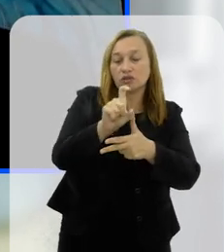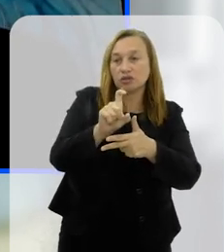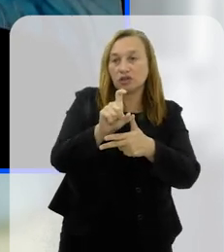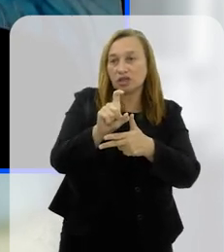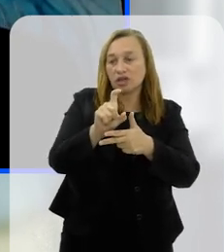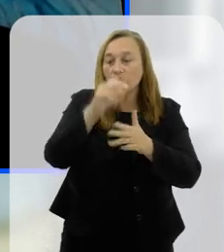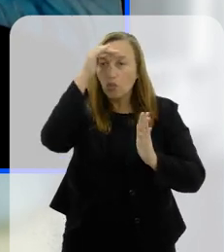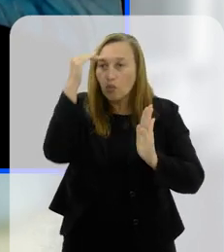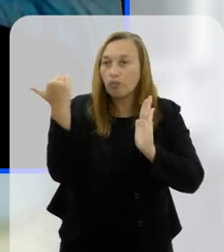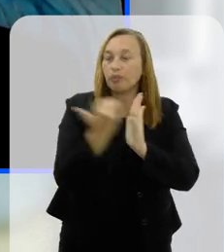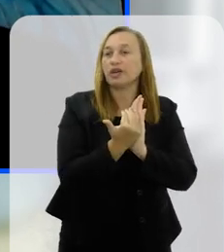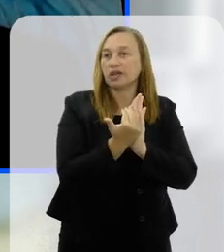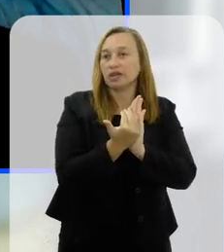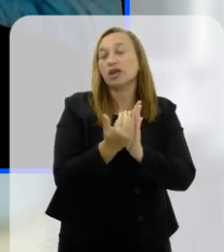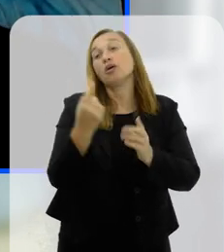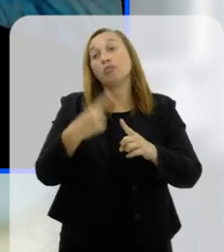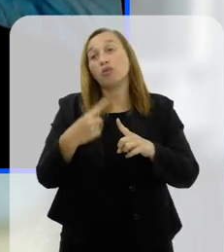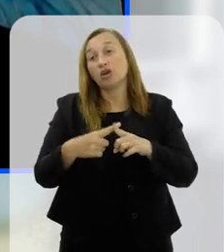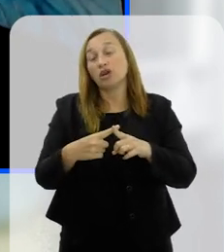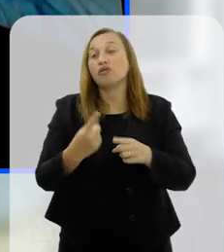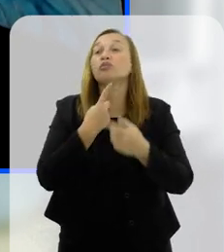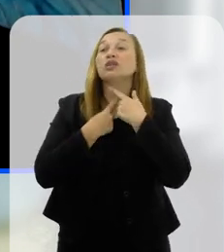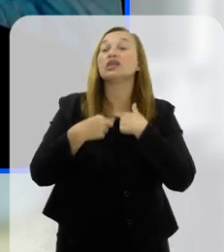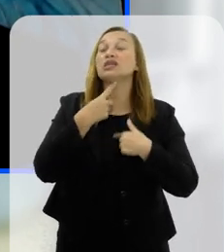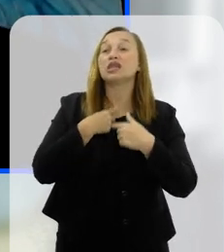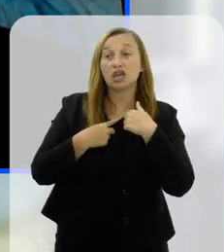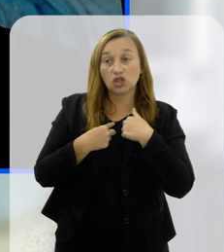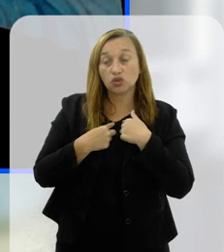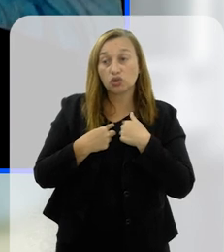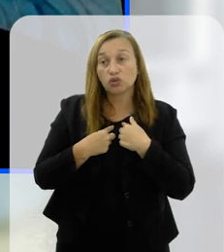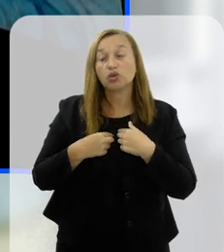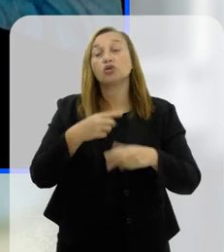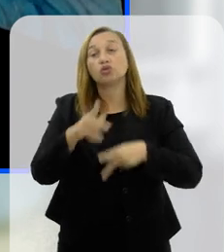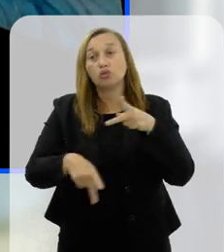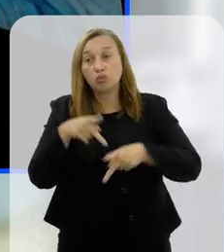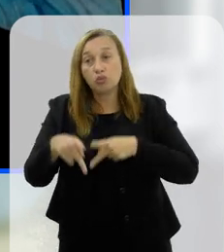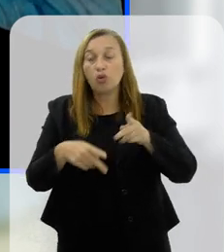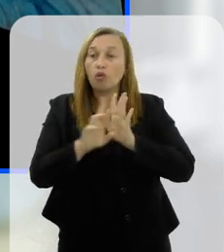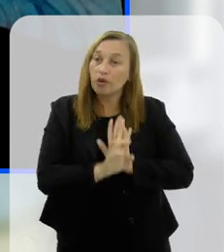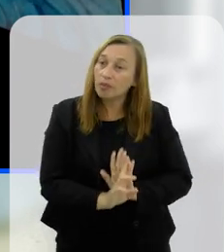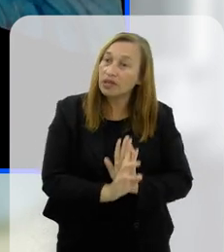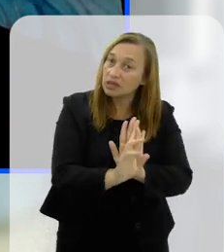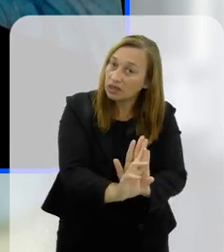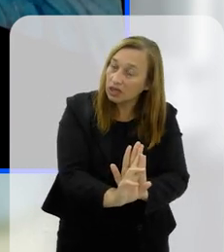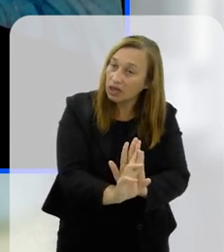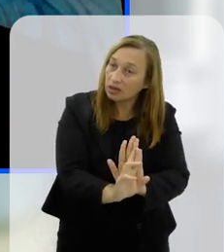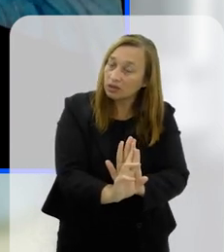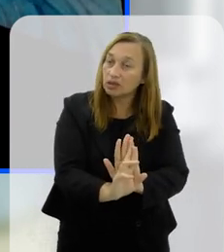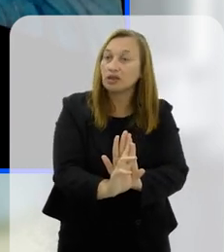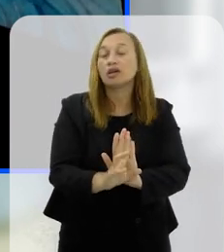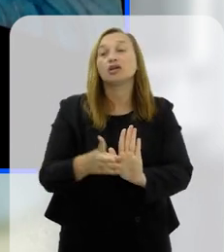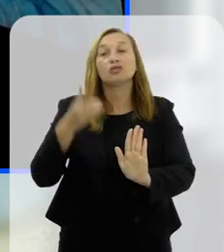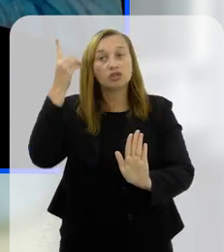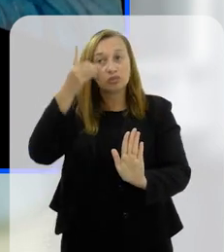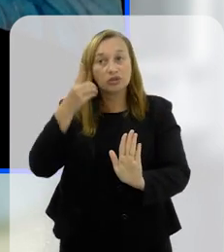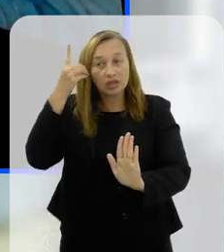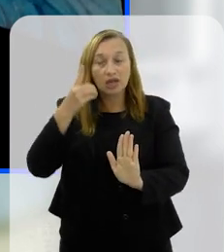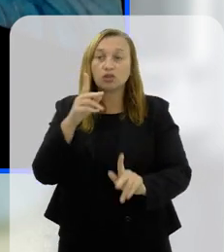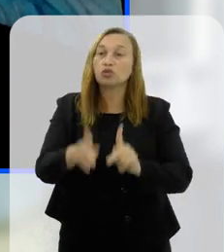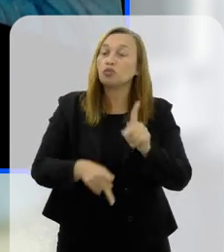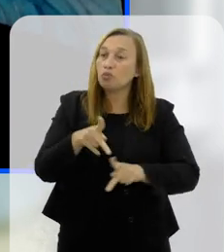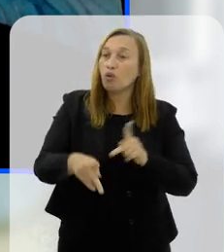executivo executá-las porque essa foi a vontade do povo dos representantes ali o povo representado pelos